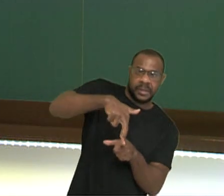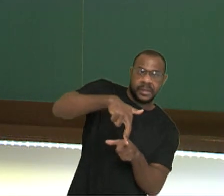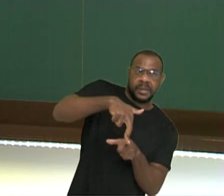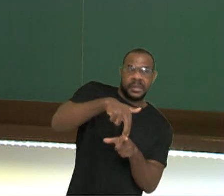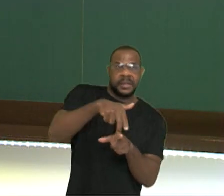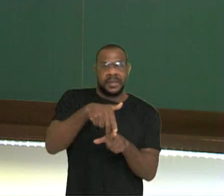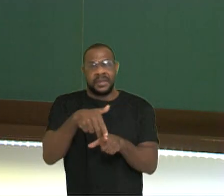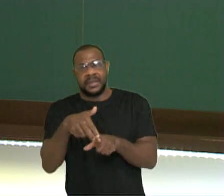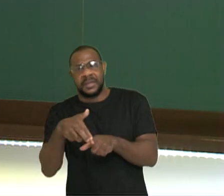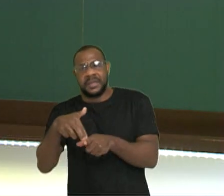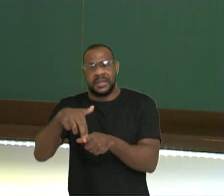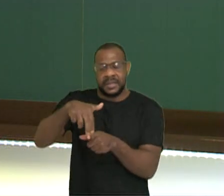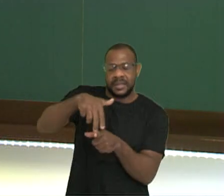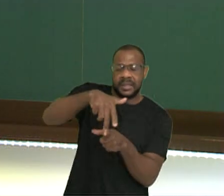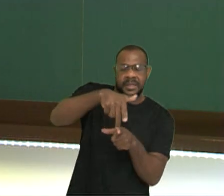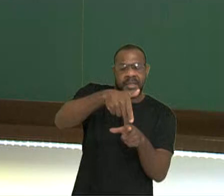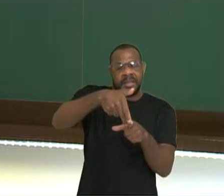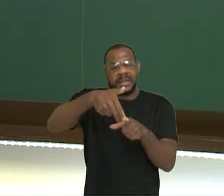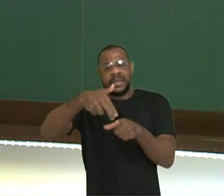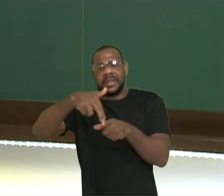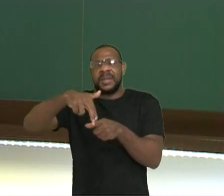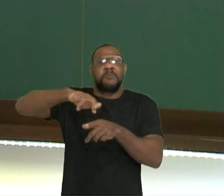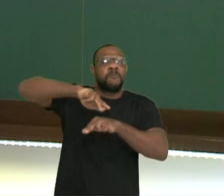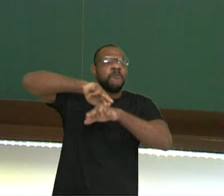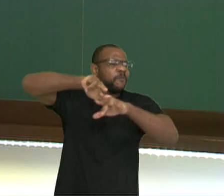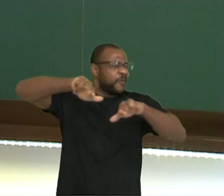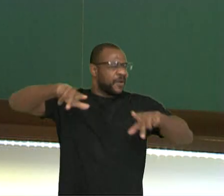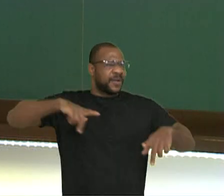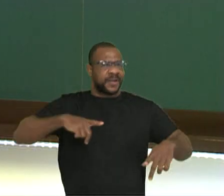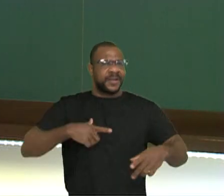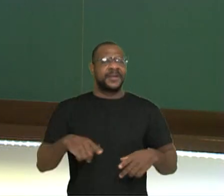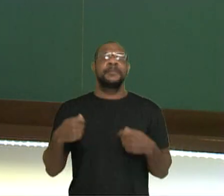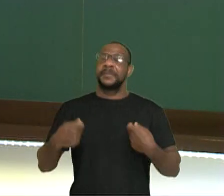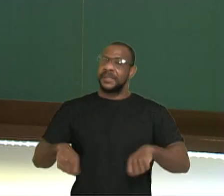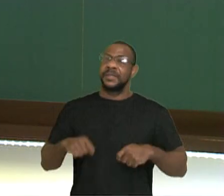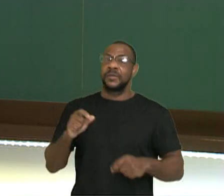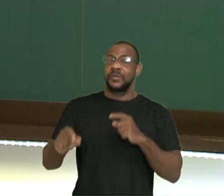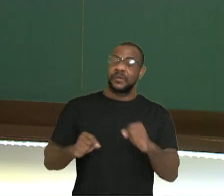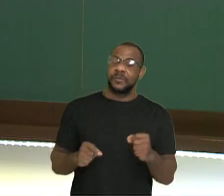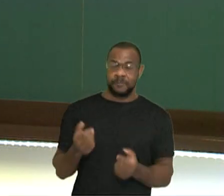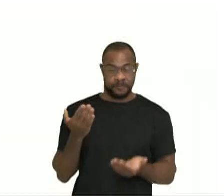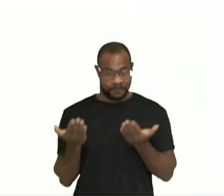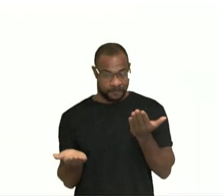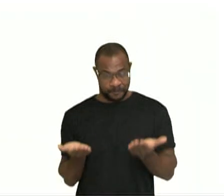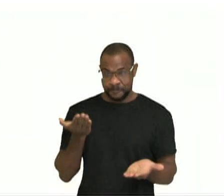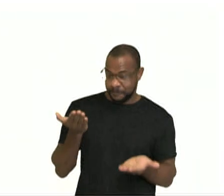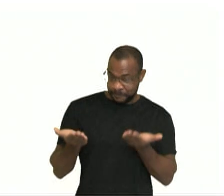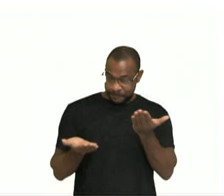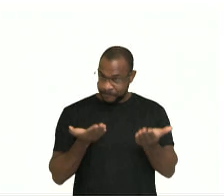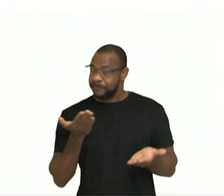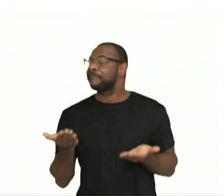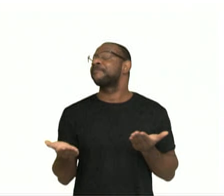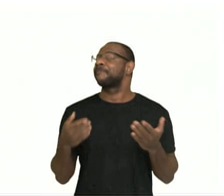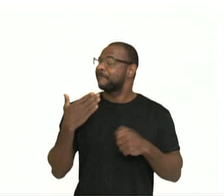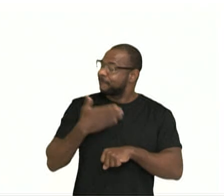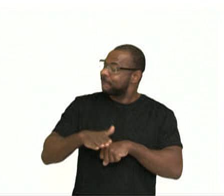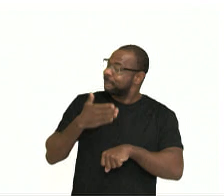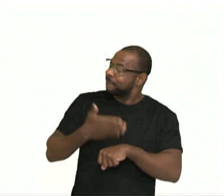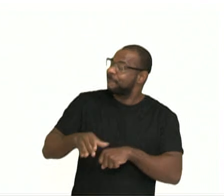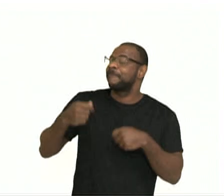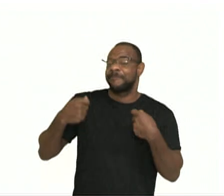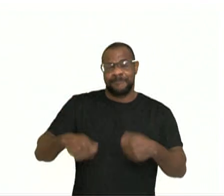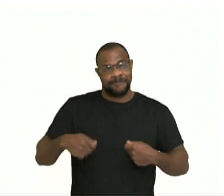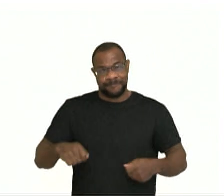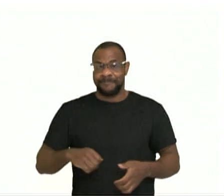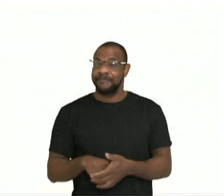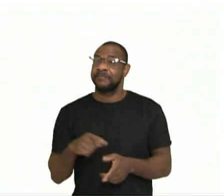sobre diversas superfícies ou equipamentos e precisam de habilidades físicas e muito treino. São